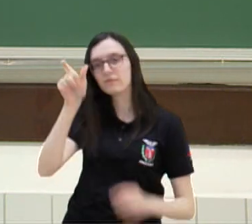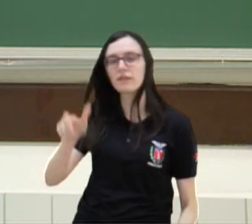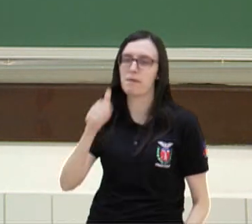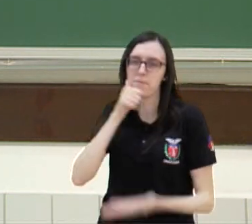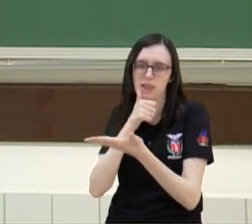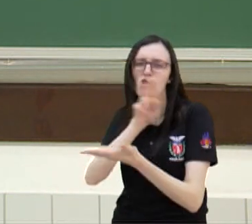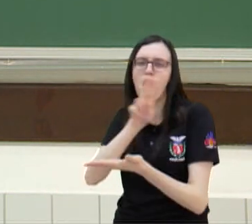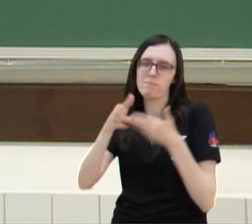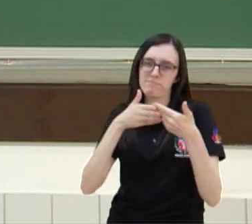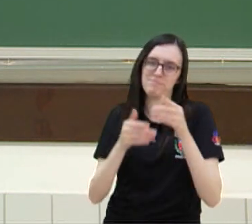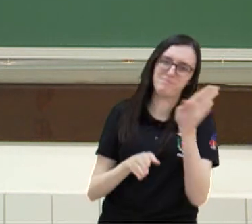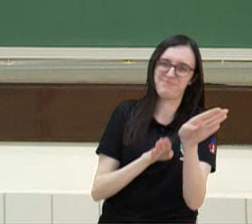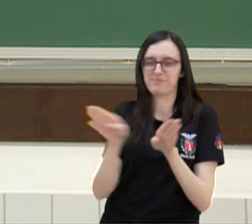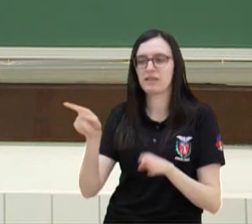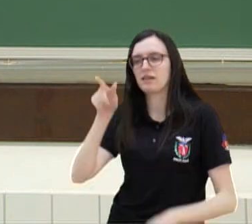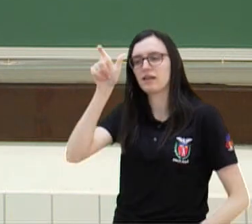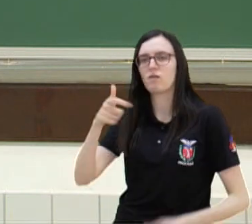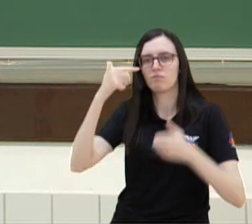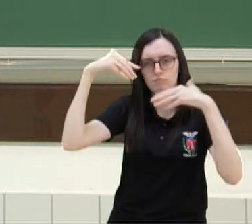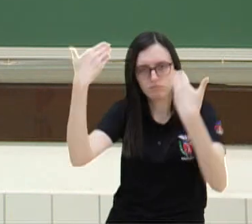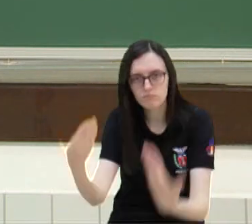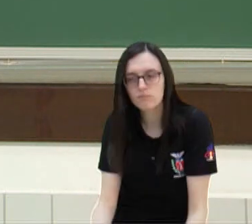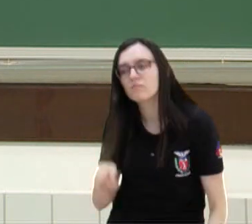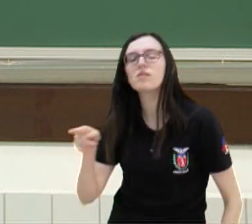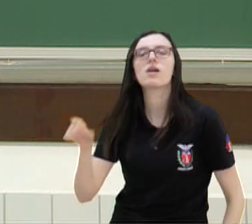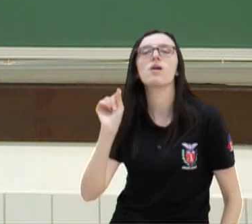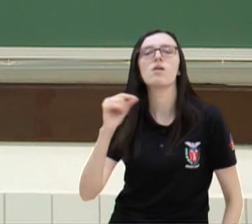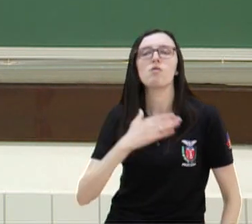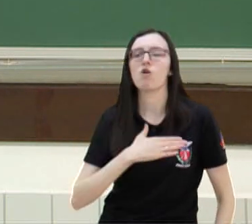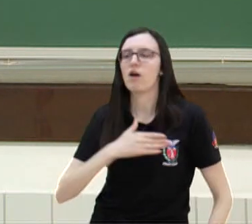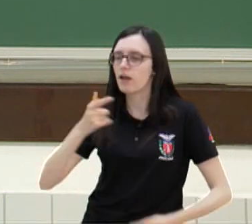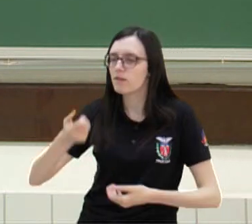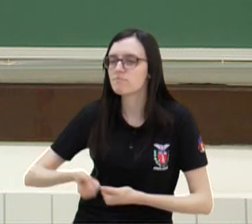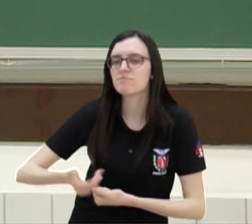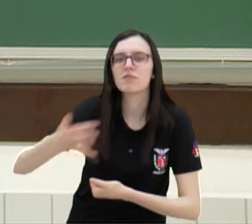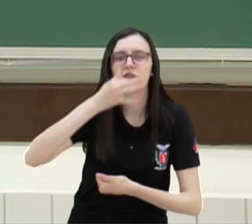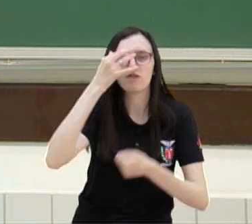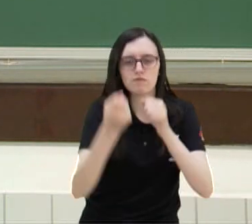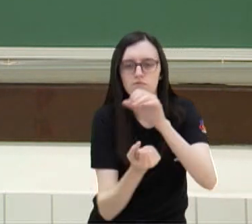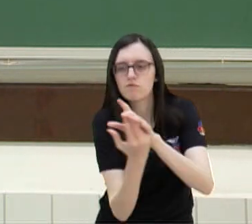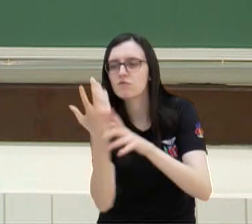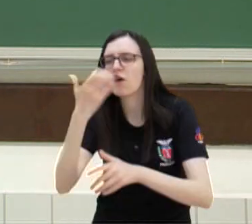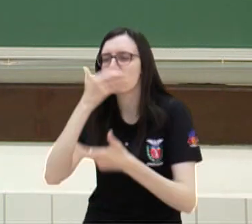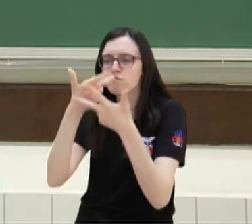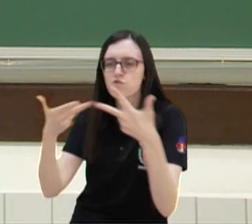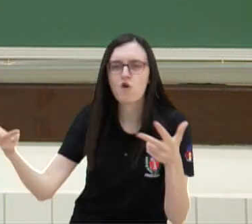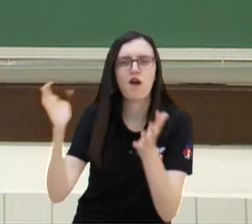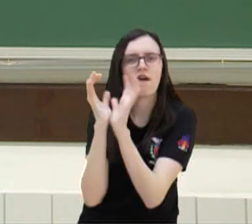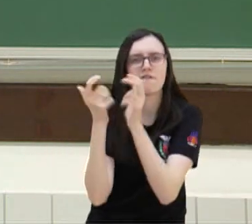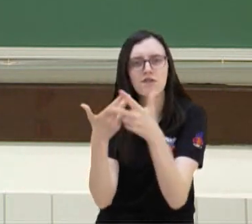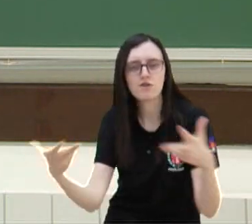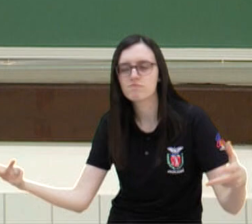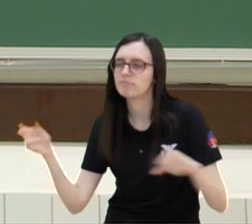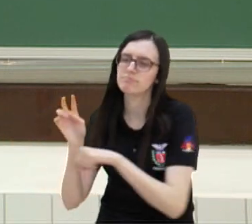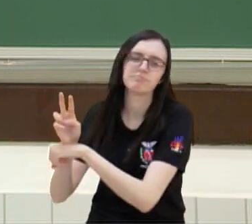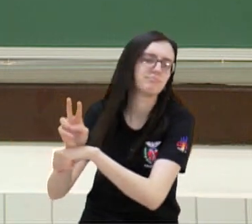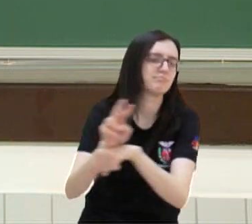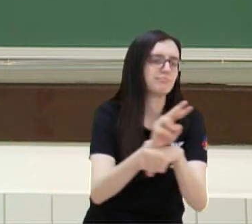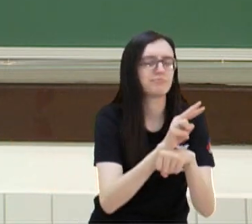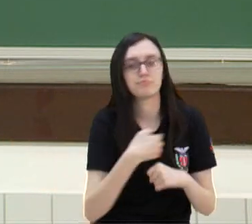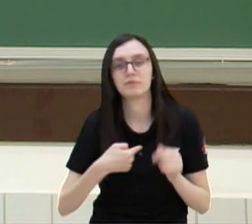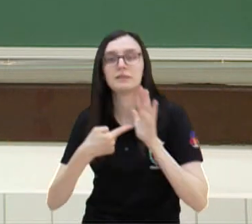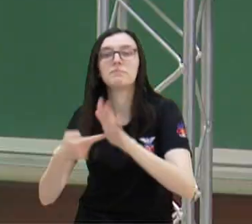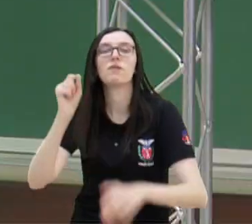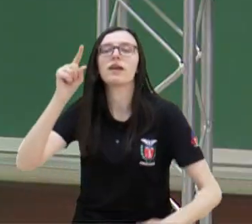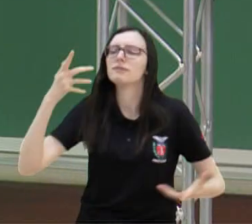Perséfone, ela era uma divindade na qual ela adorava cultivar plantas, frutas, verduras, então ela demonstrava essa parte